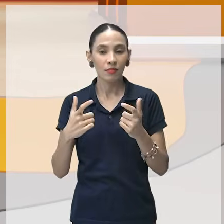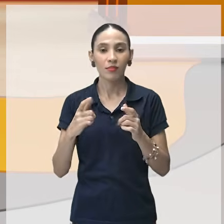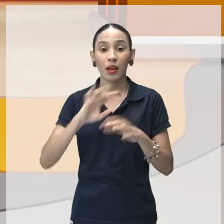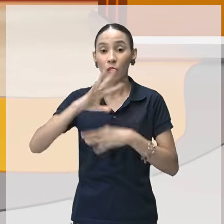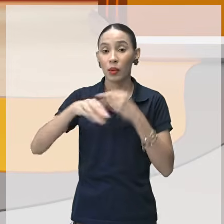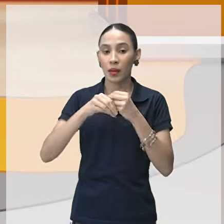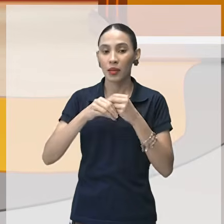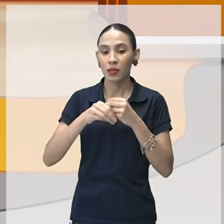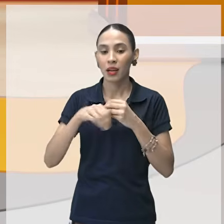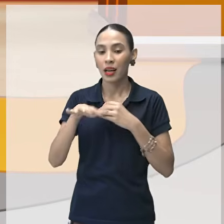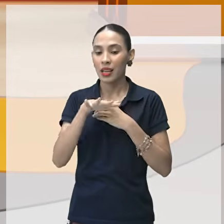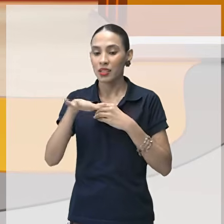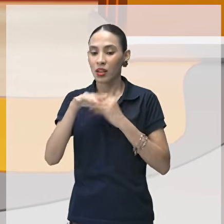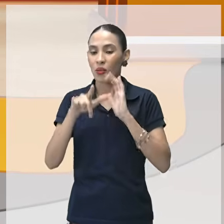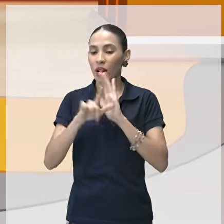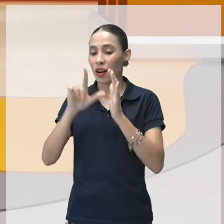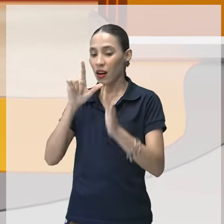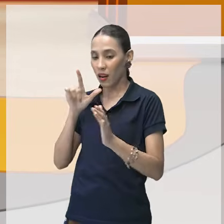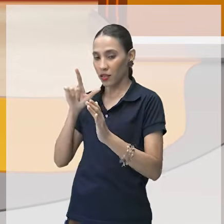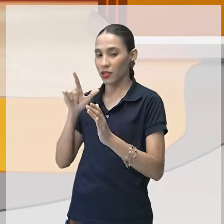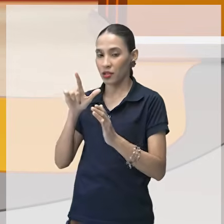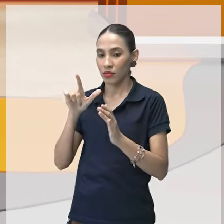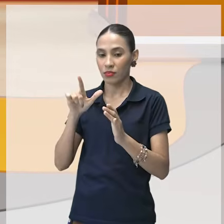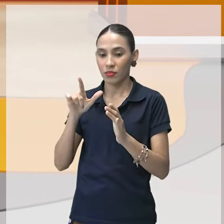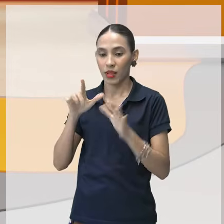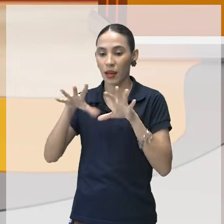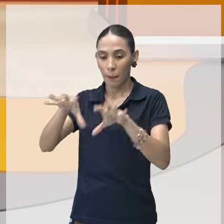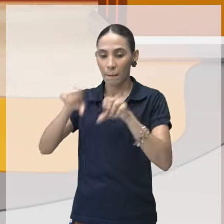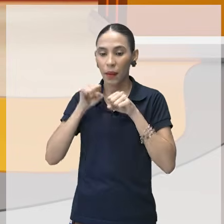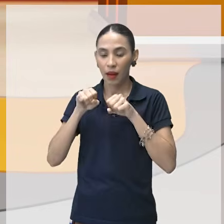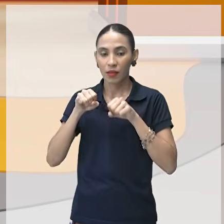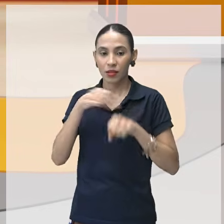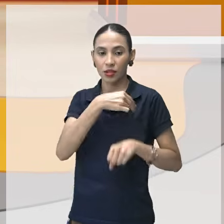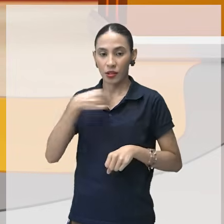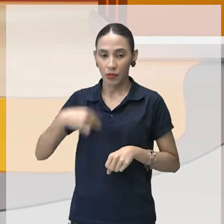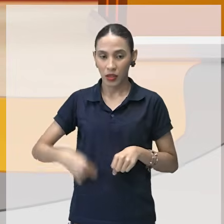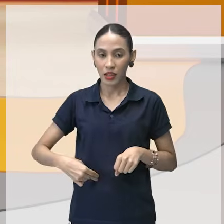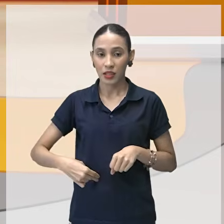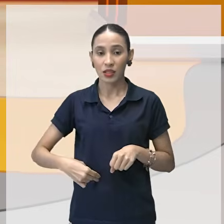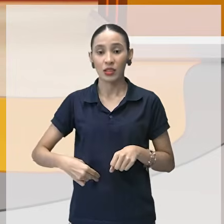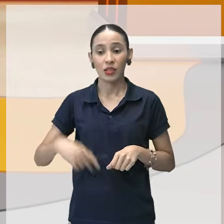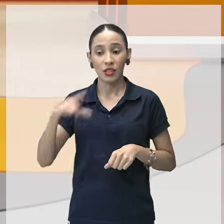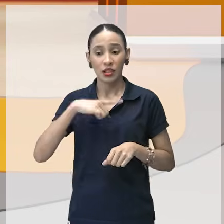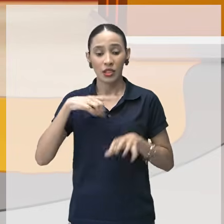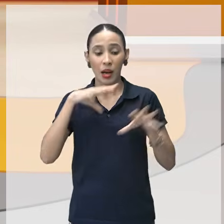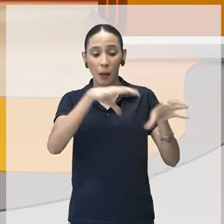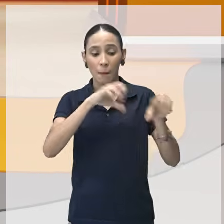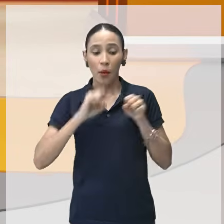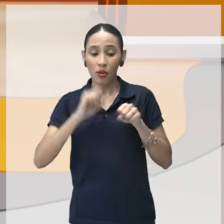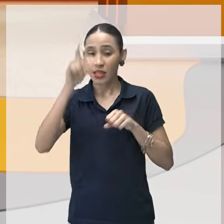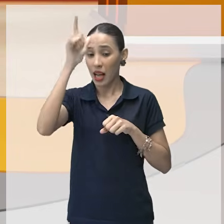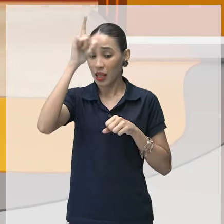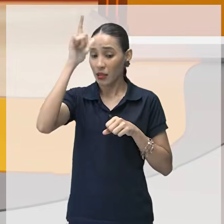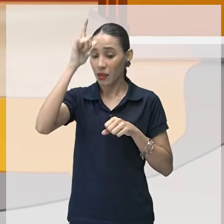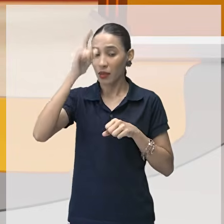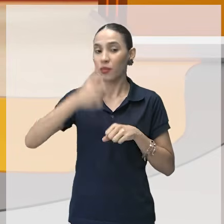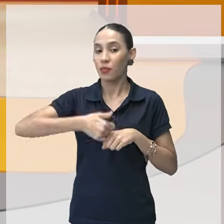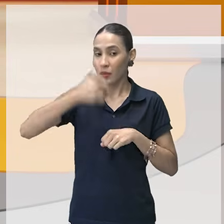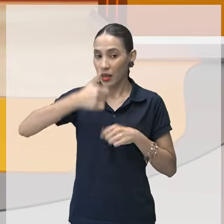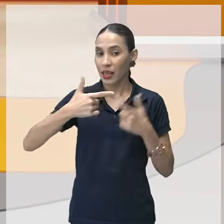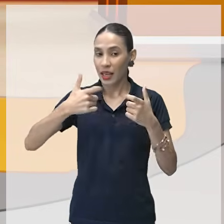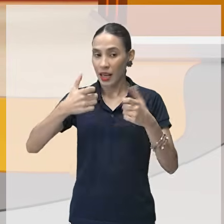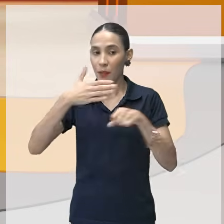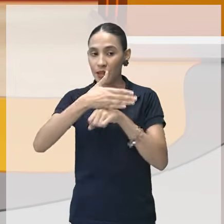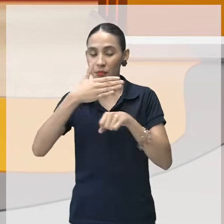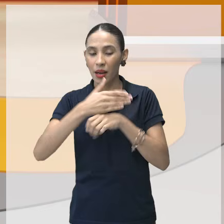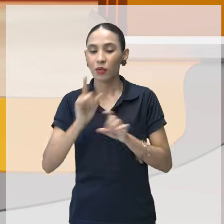certo? Essa região, antes de estar sob posse dos japoneses, ela estava sob posse dos alemães. E os alemães estavam na Primeira Guerra,